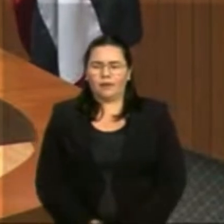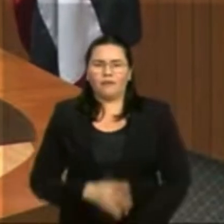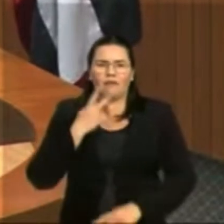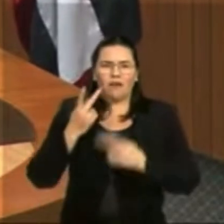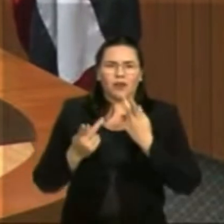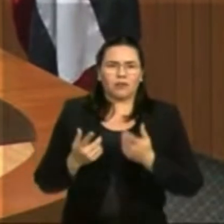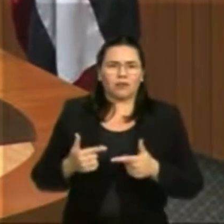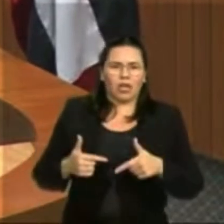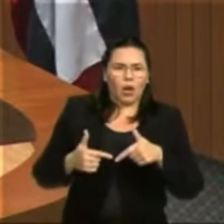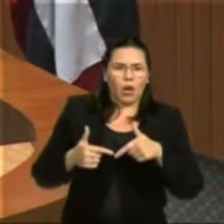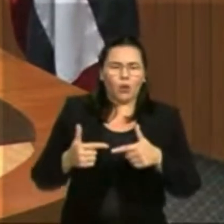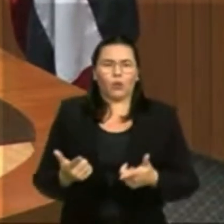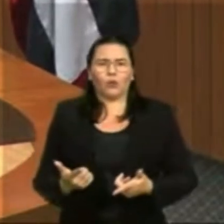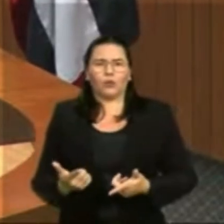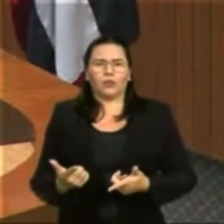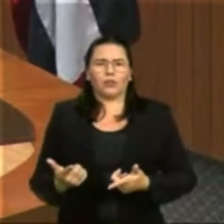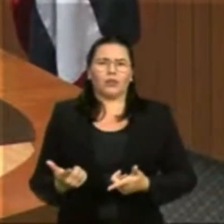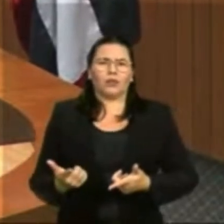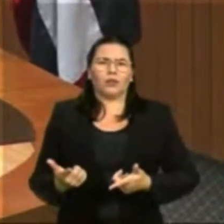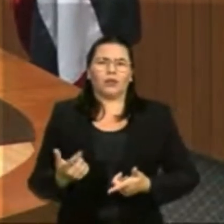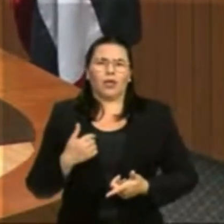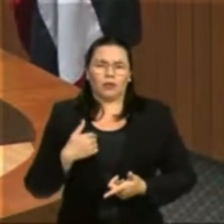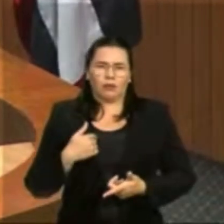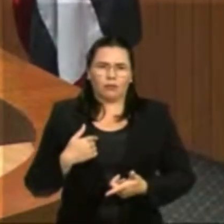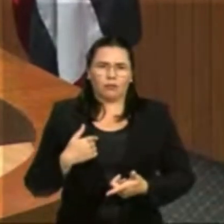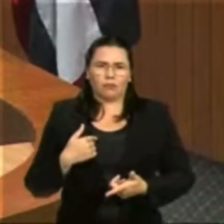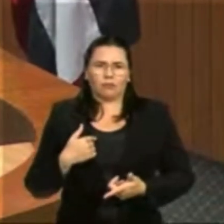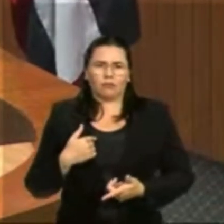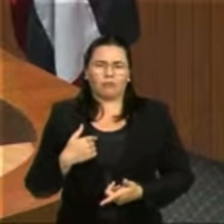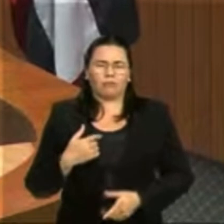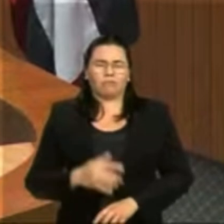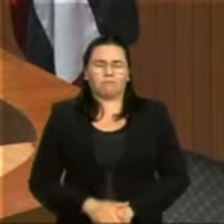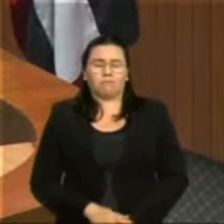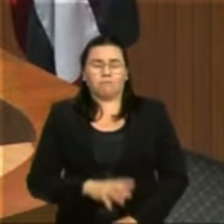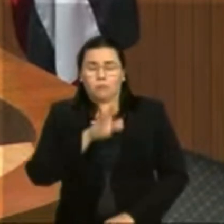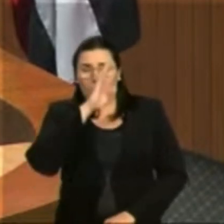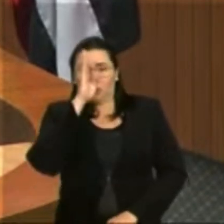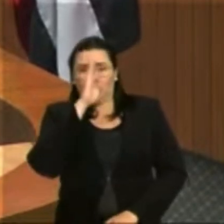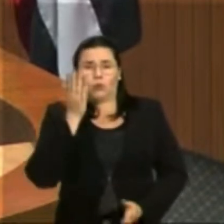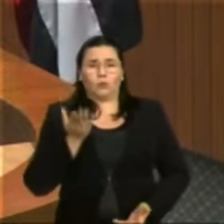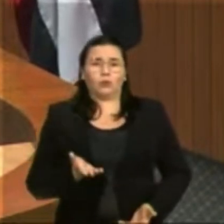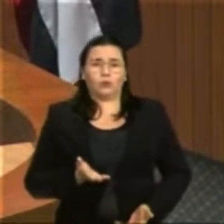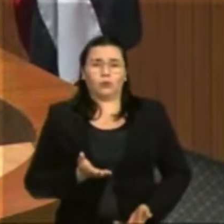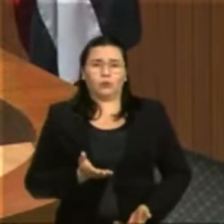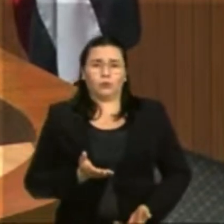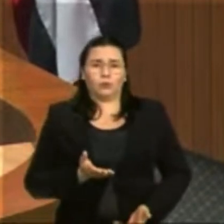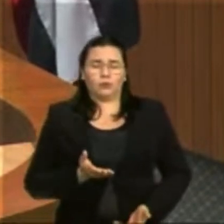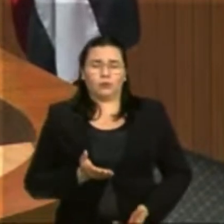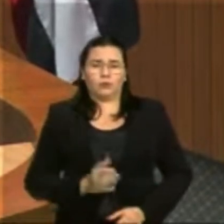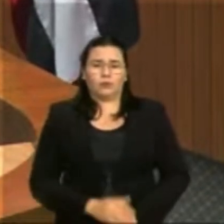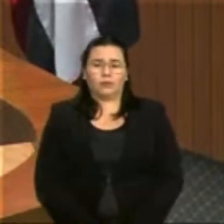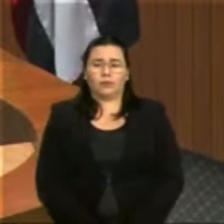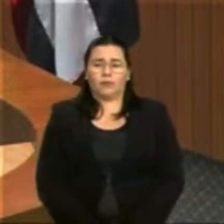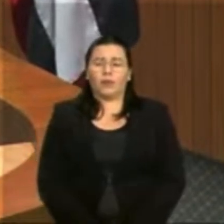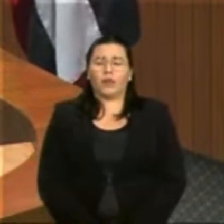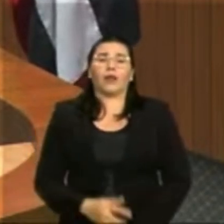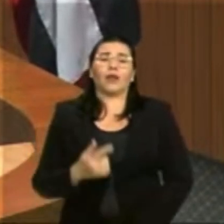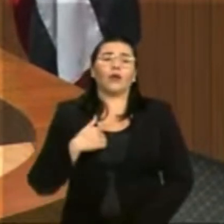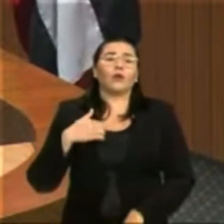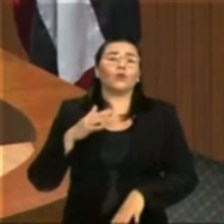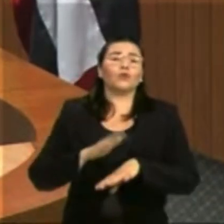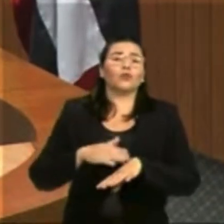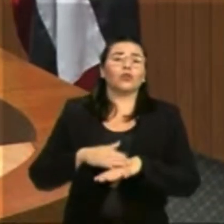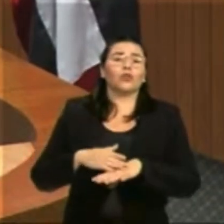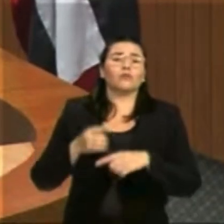bem para a minha cabeça. O outro disse que a luta foi combinada. Eu chamo os dois, se os dois quiserem lutar